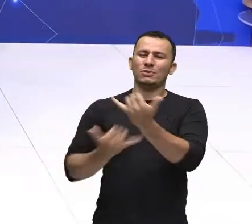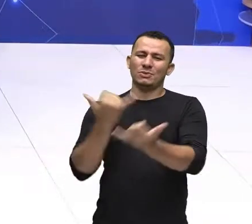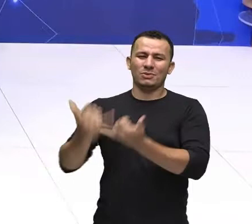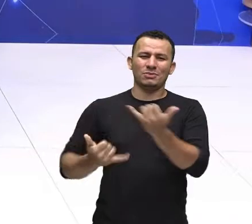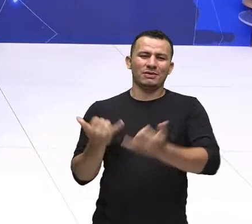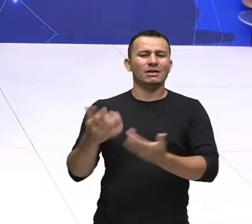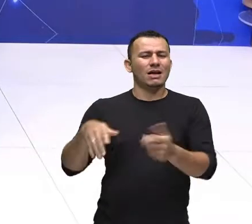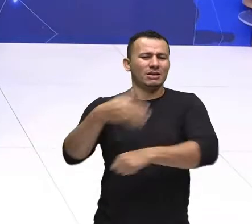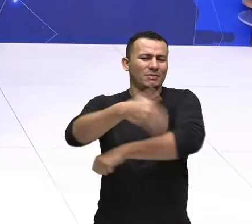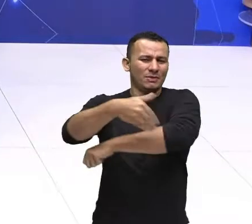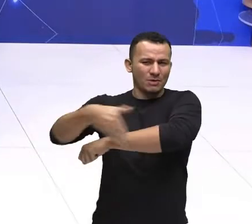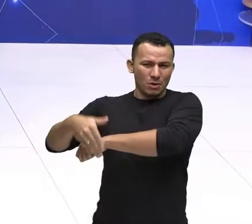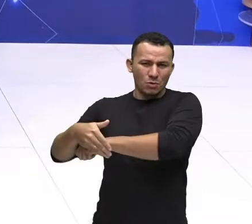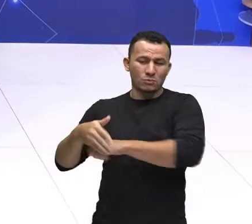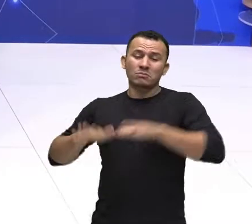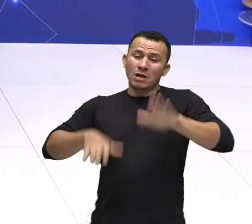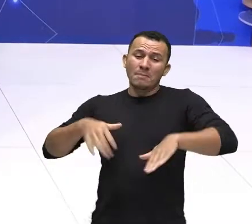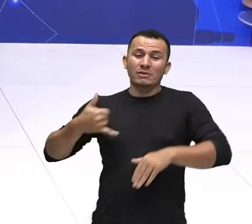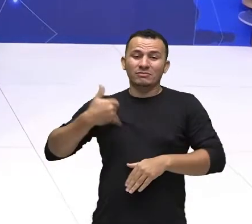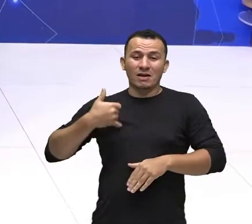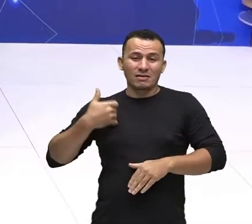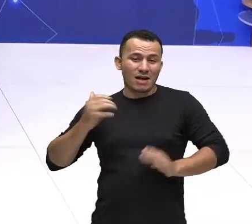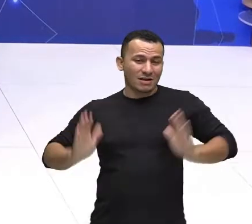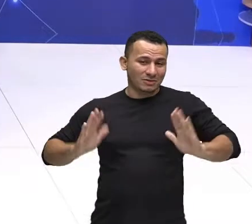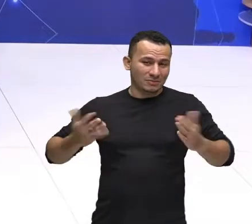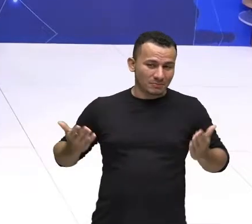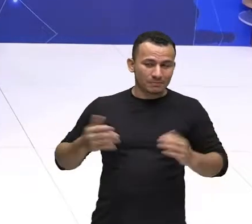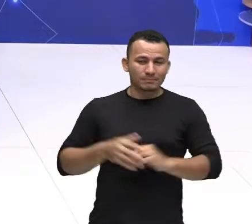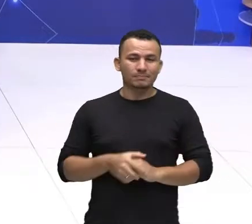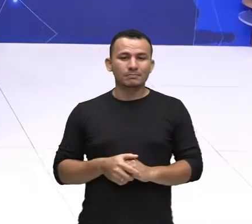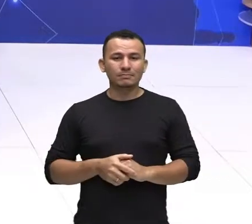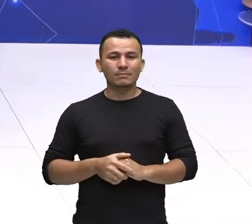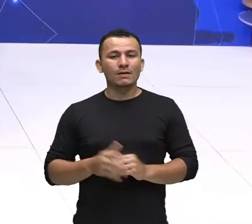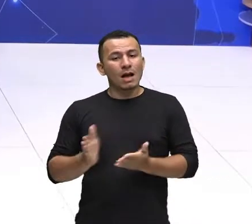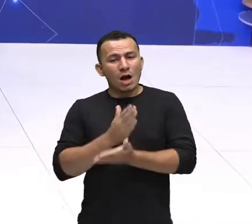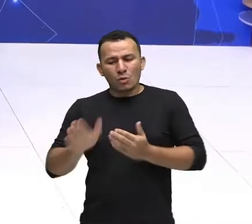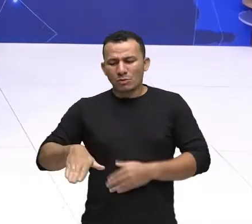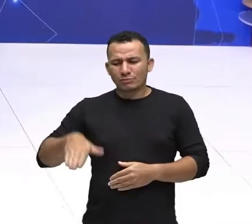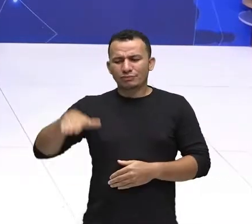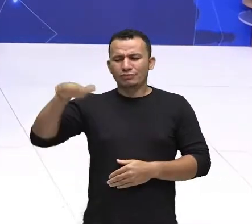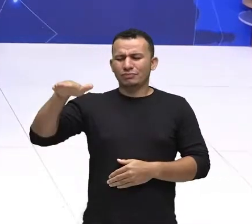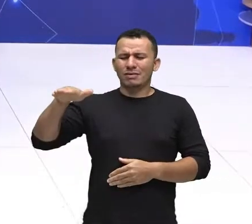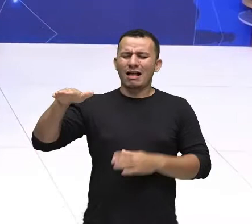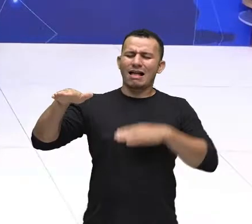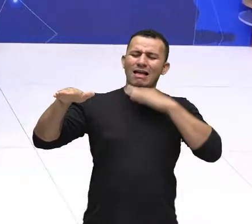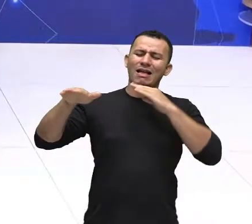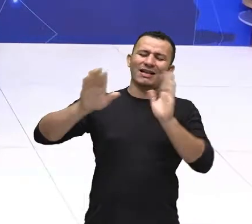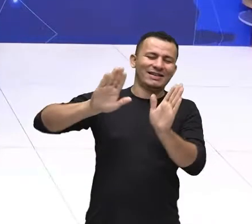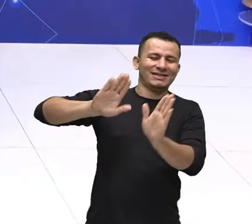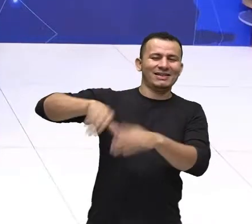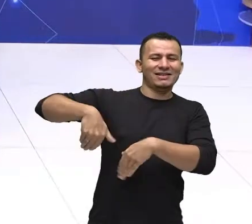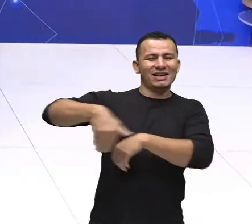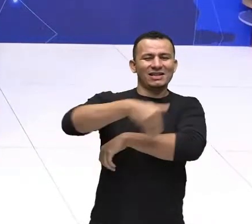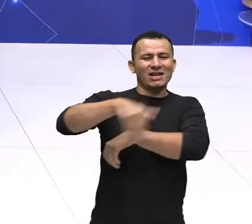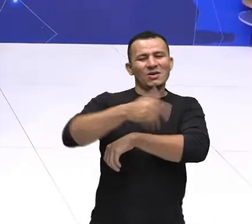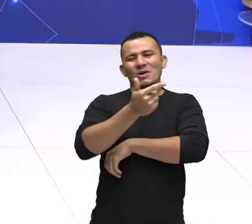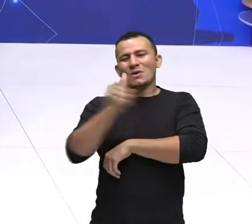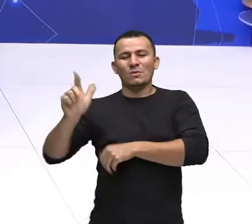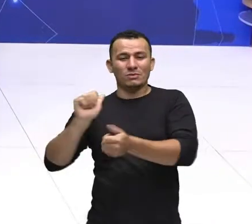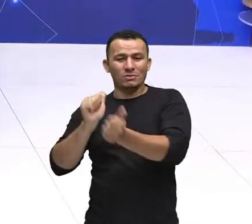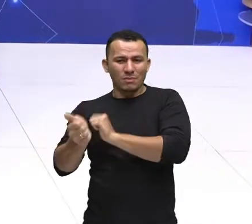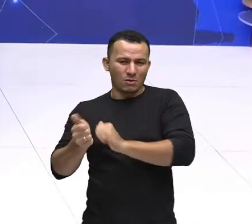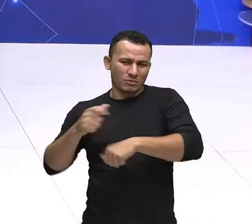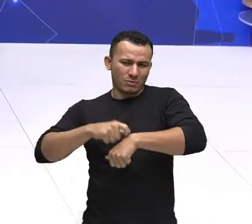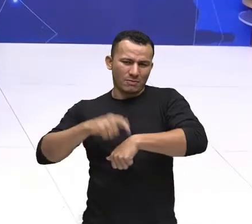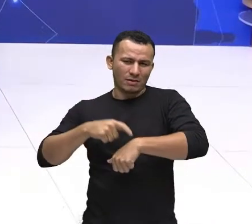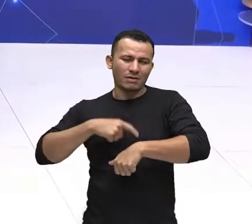brincaram, dependendo da sua faixa etária. A gente vai crescendo e às vezes deixa um pouco das brincadeiras de rua e pratica esporte em outros